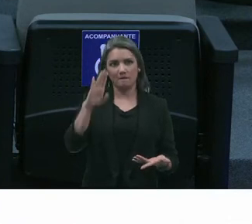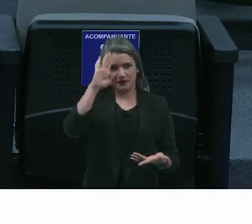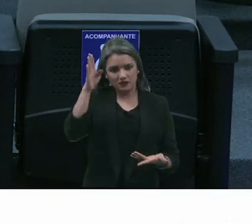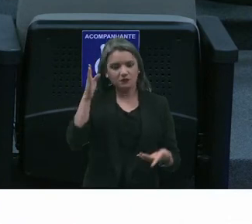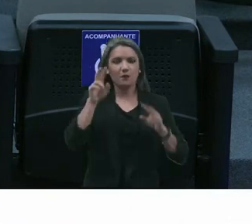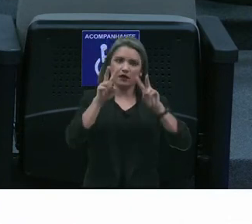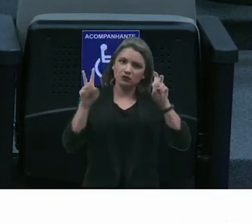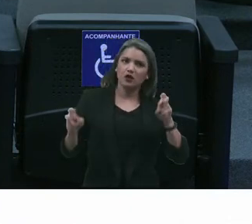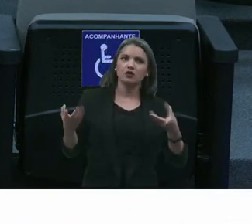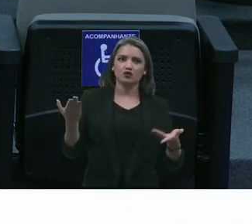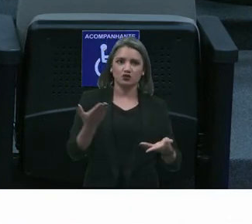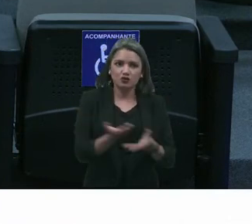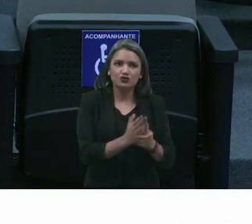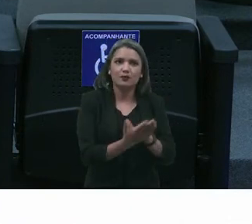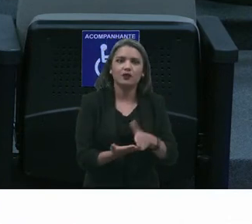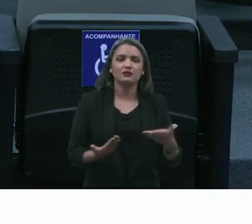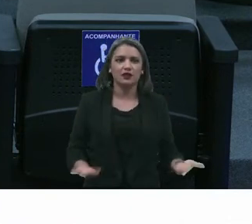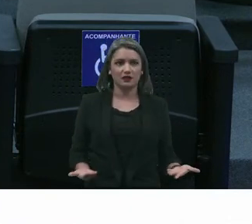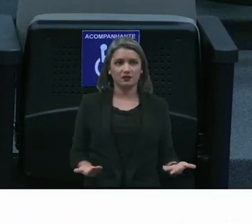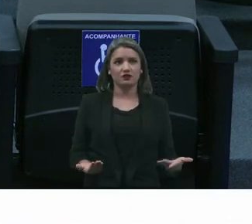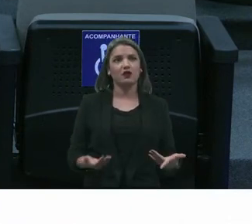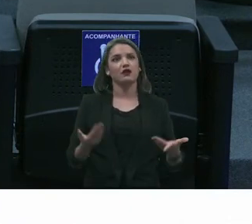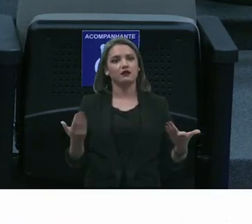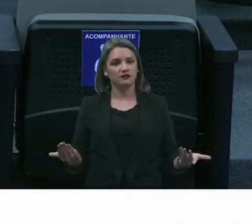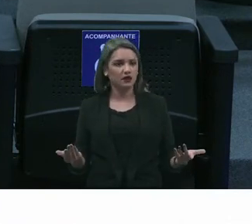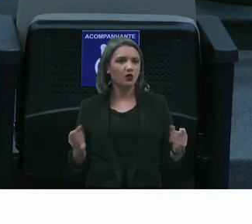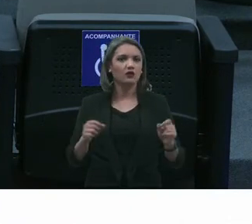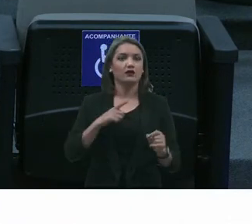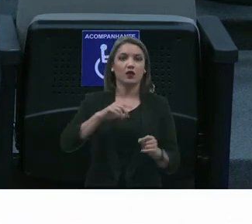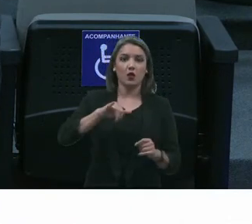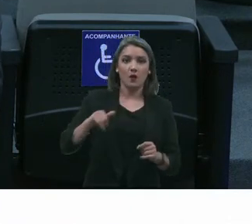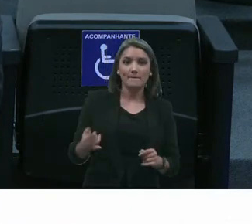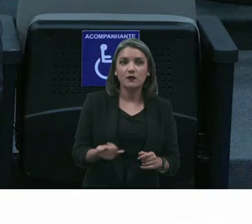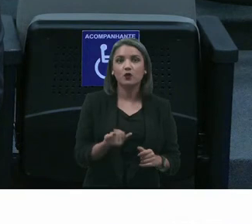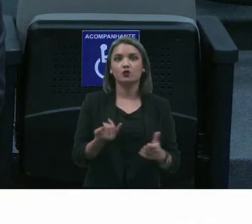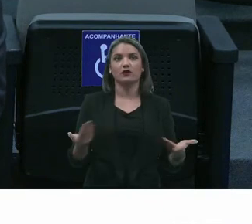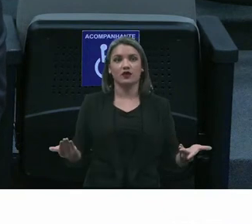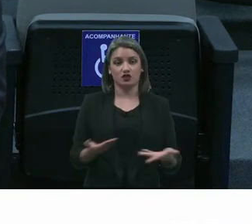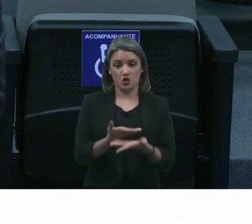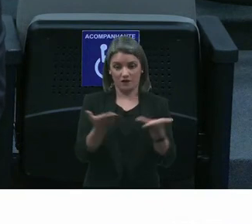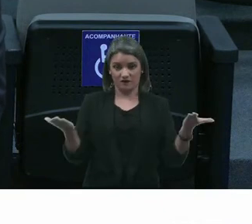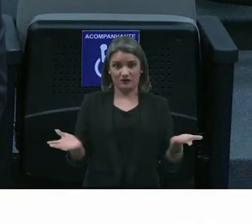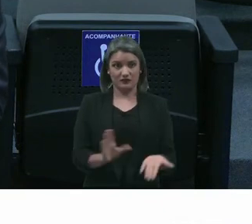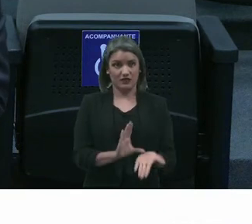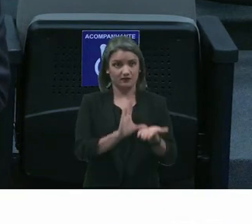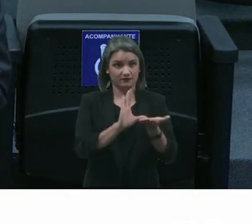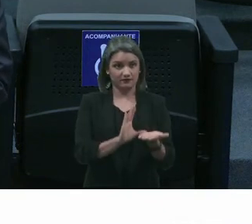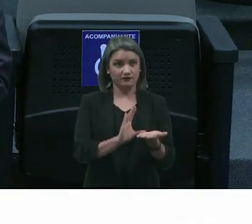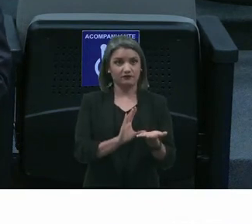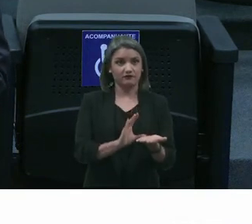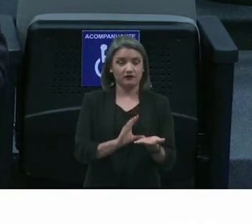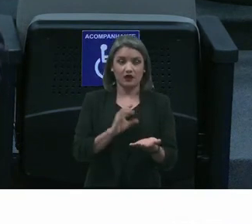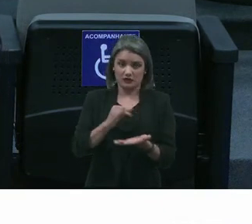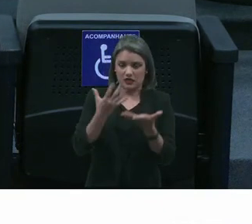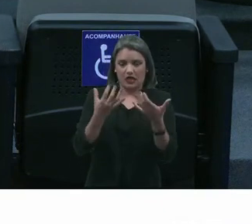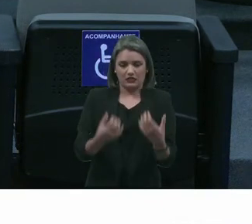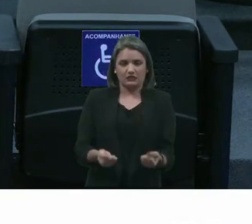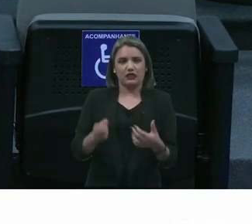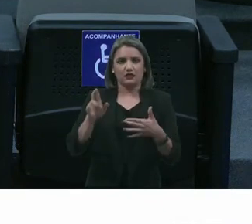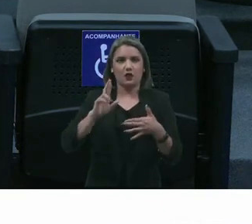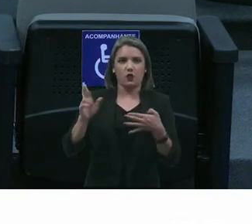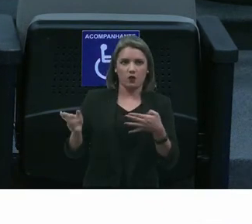é exatamente o caso. Então, Vossas Excelências, tem a oportunidade de, conhecendo eventualmente do recurso